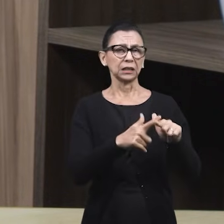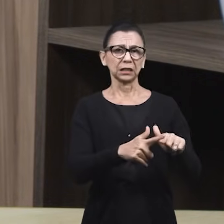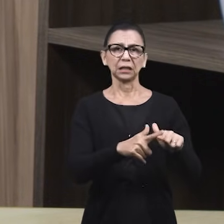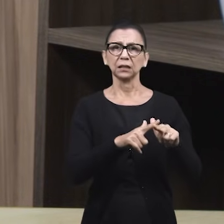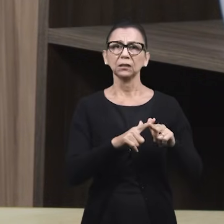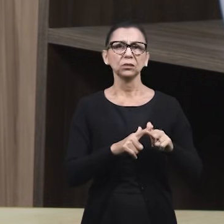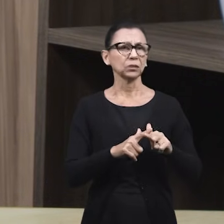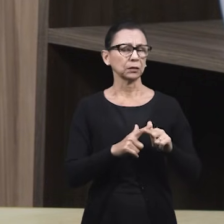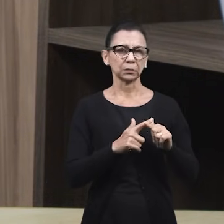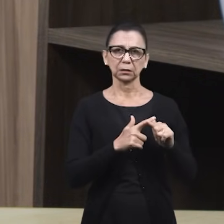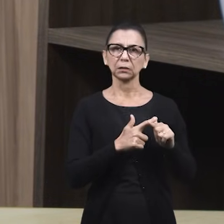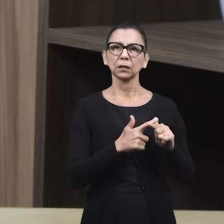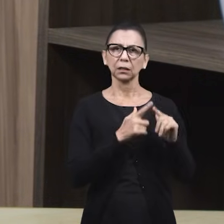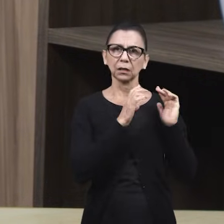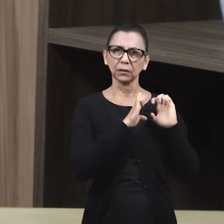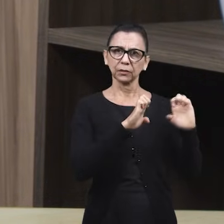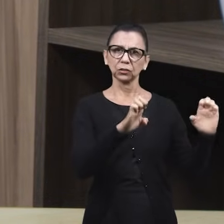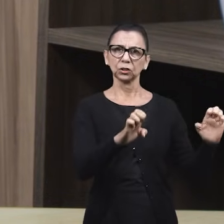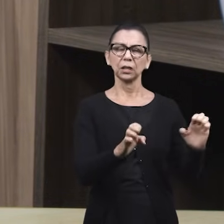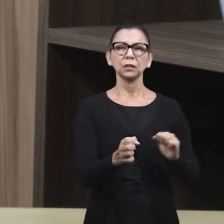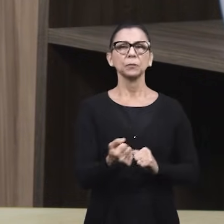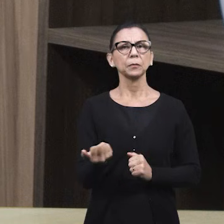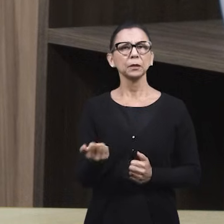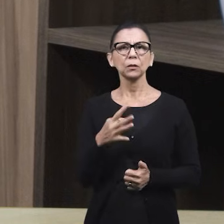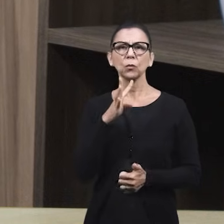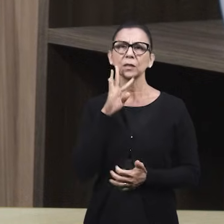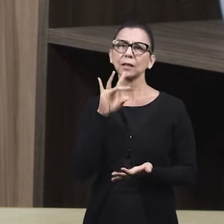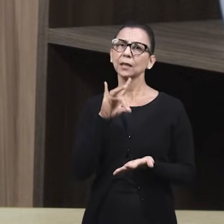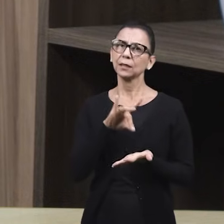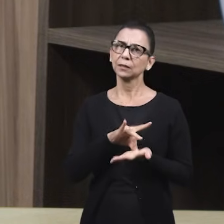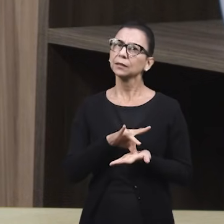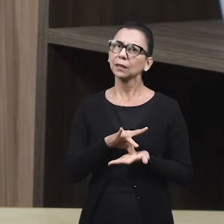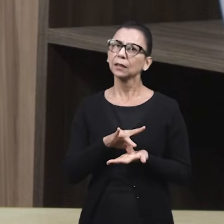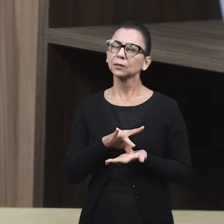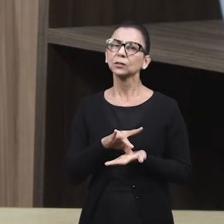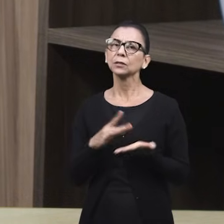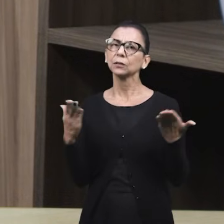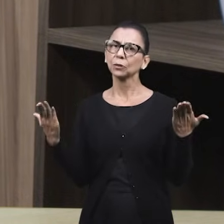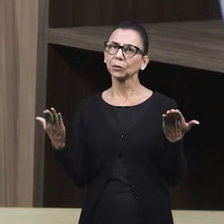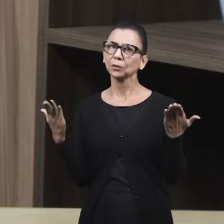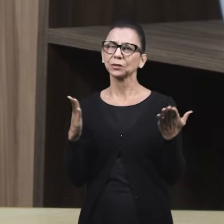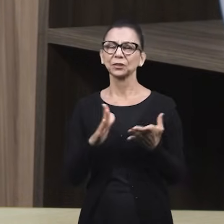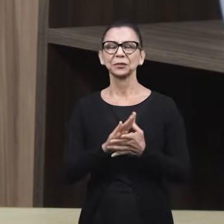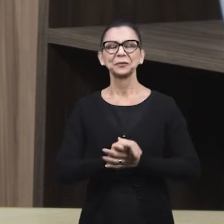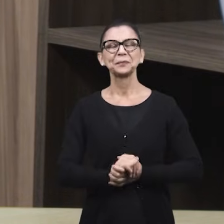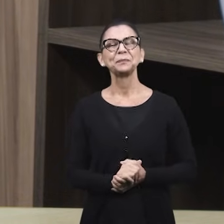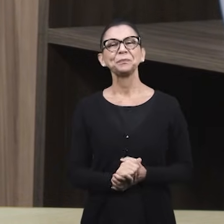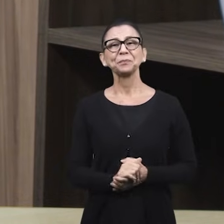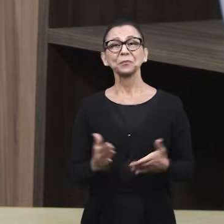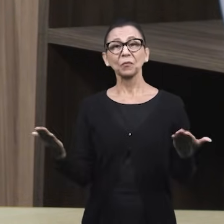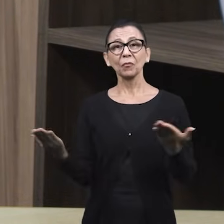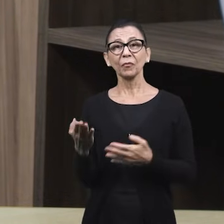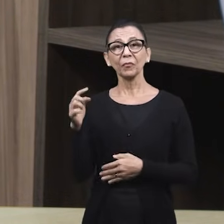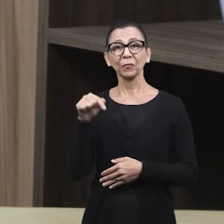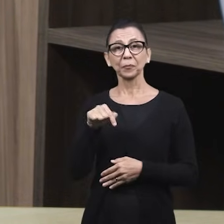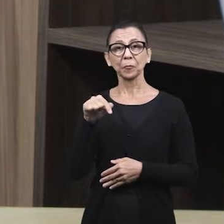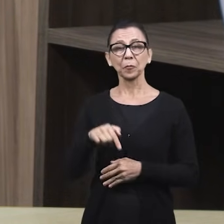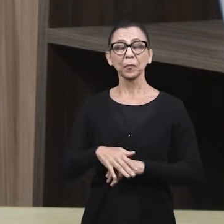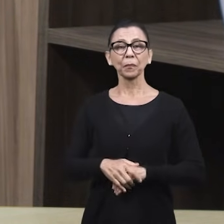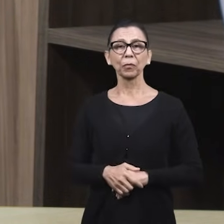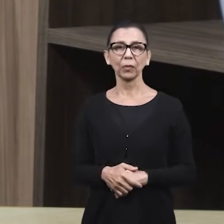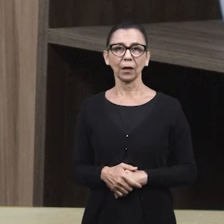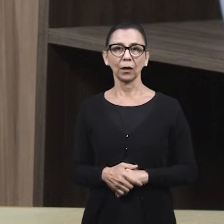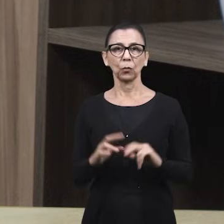denominações, evangélicos, para que também conheçam qual é a nossa realidade, a nossa experiência. E nessa edição do programa Conversas Bíblicas, nós